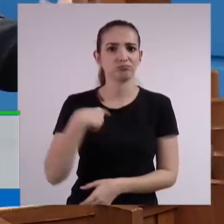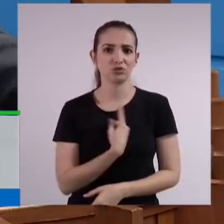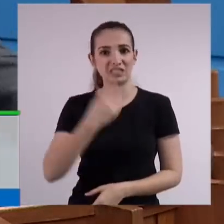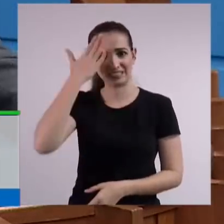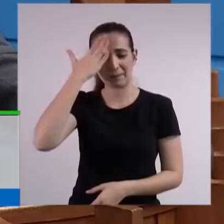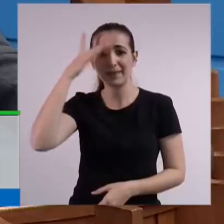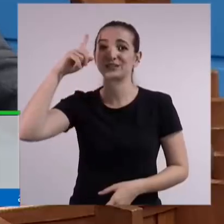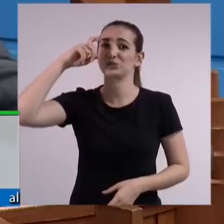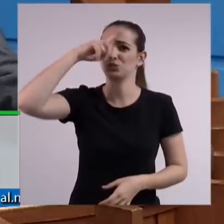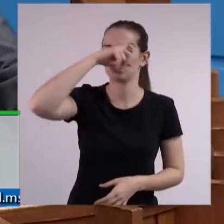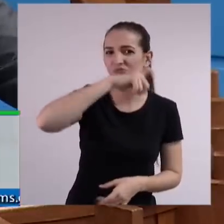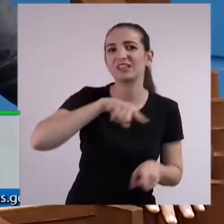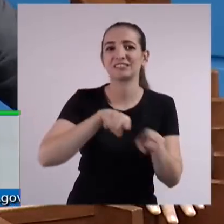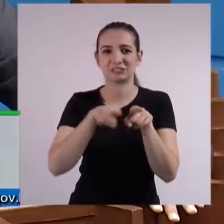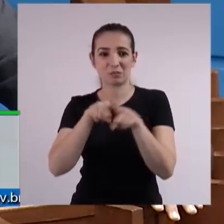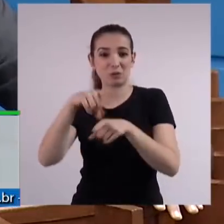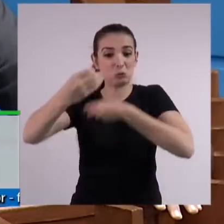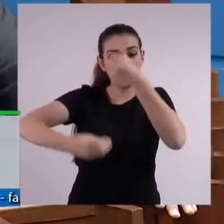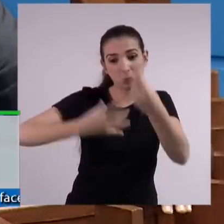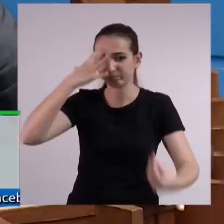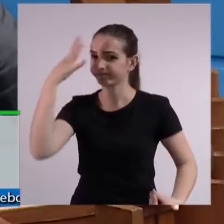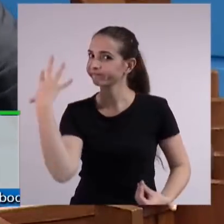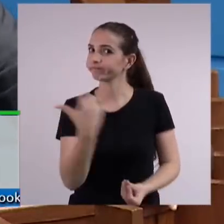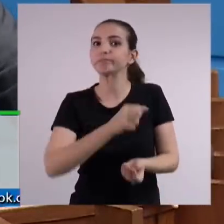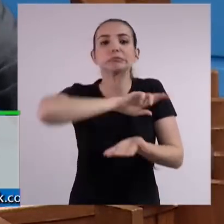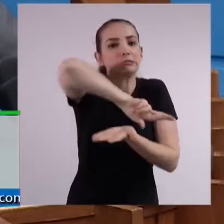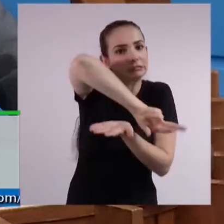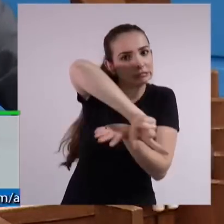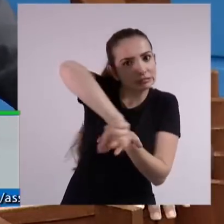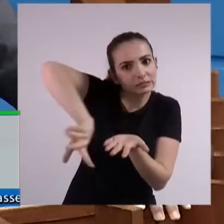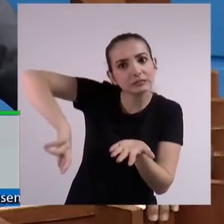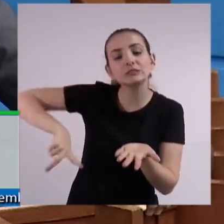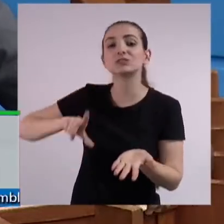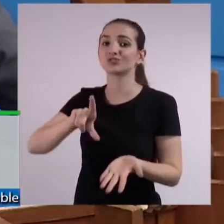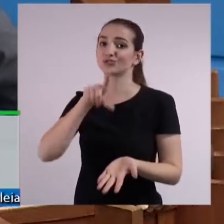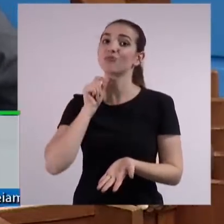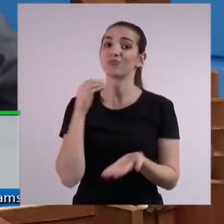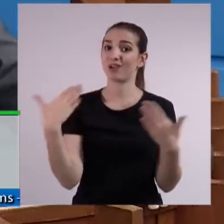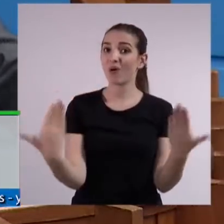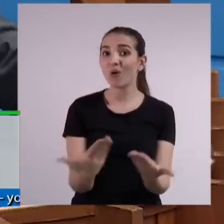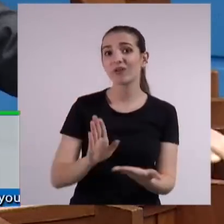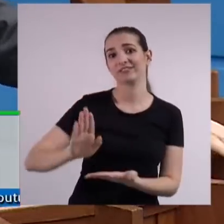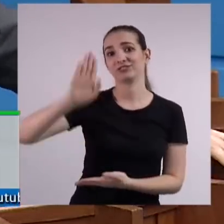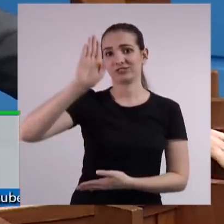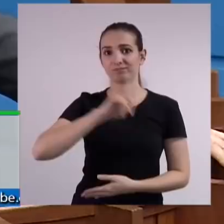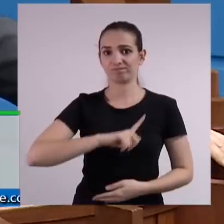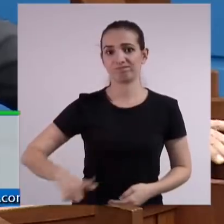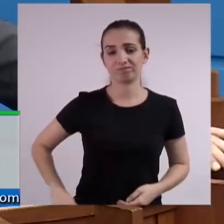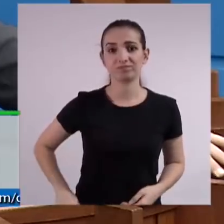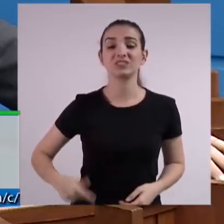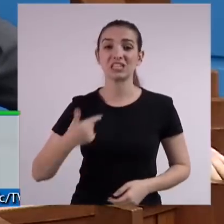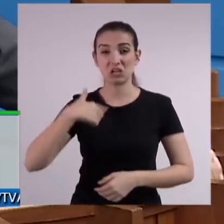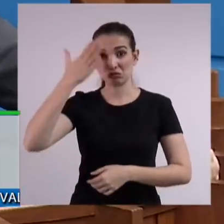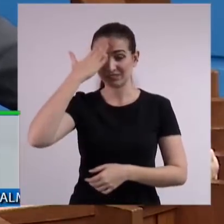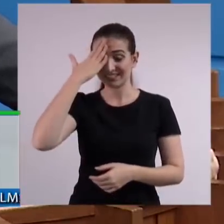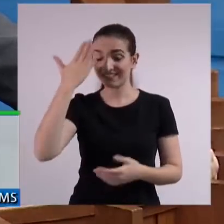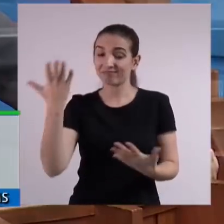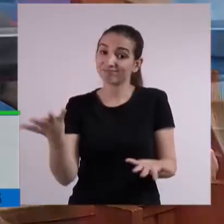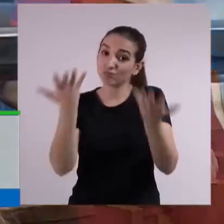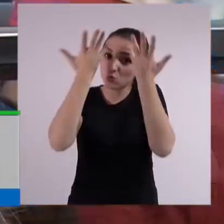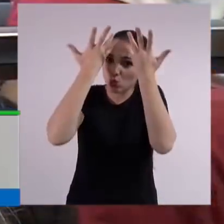e das consequências de uma decisão como essa. E sei, naturalmente, que é uma